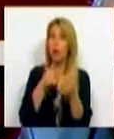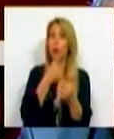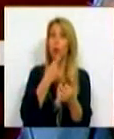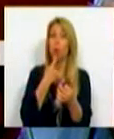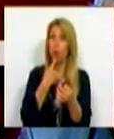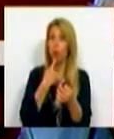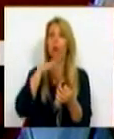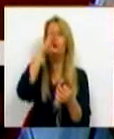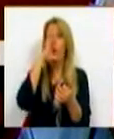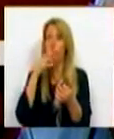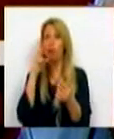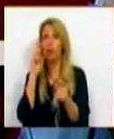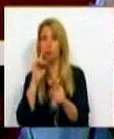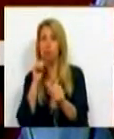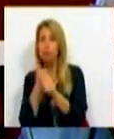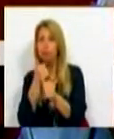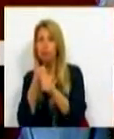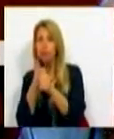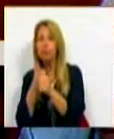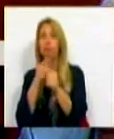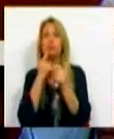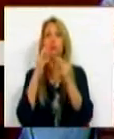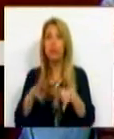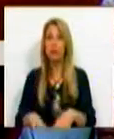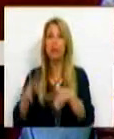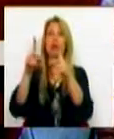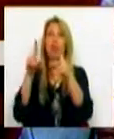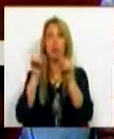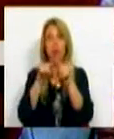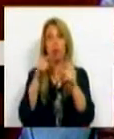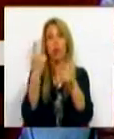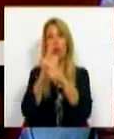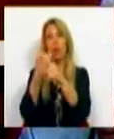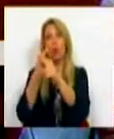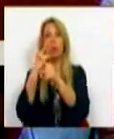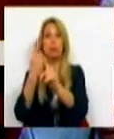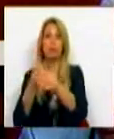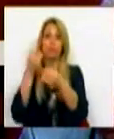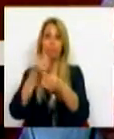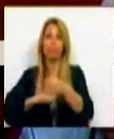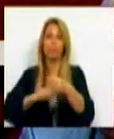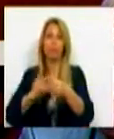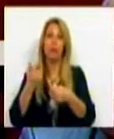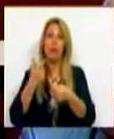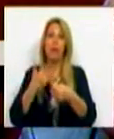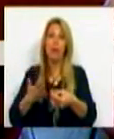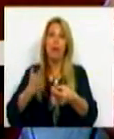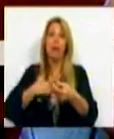Governo acompanha esses desenvolvimentos, aquilo que são os sinais que nos preocupam vindos da economia internacional. E por